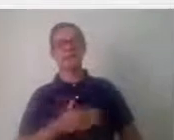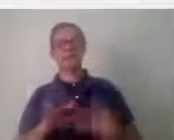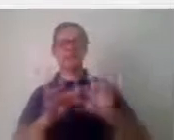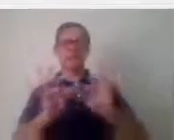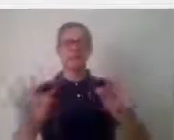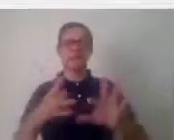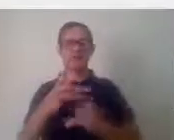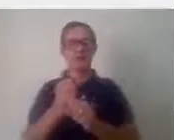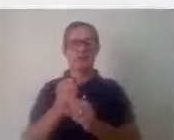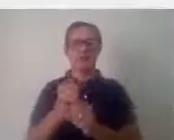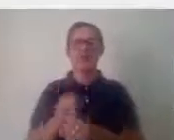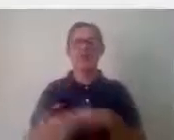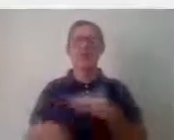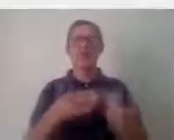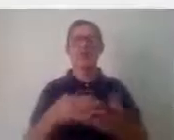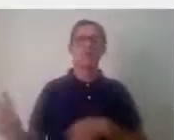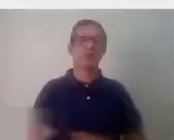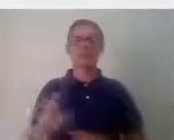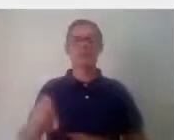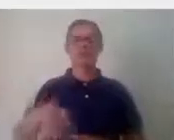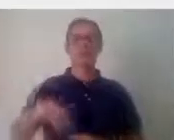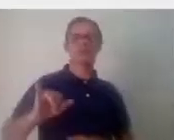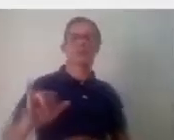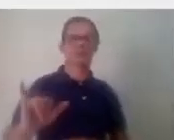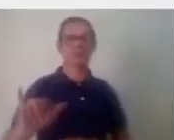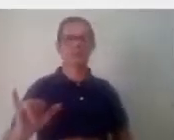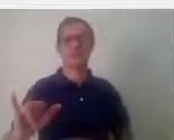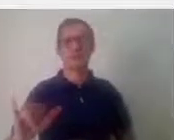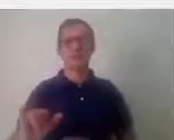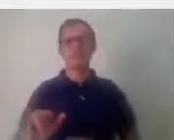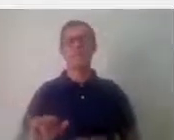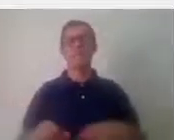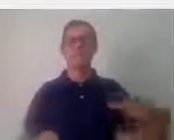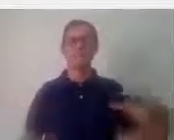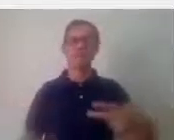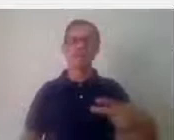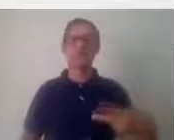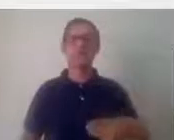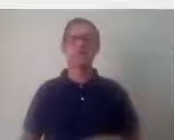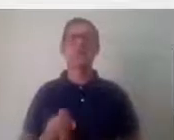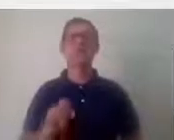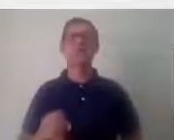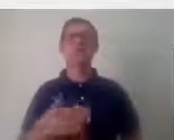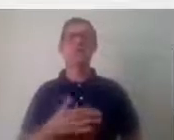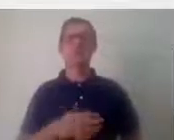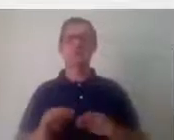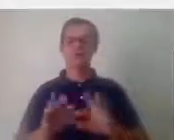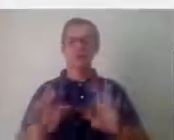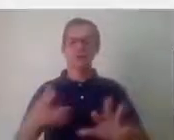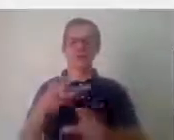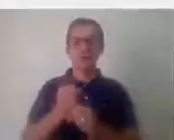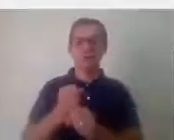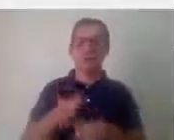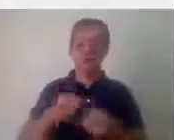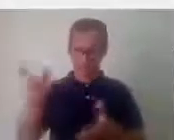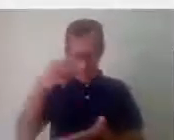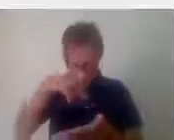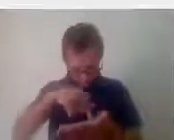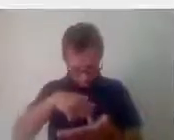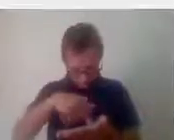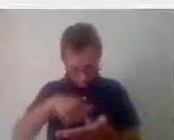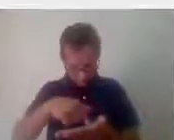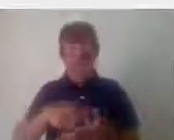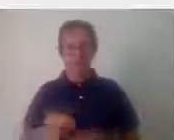função calculada para qualquer valor de x, y, ela for menor do que a minha função calculada nesse ponto,